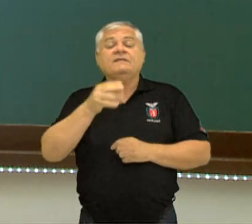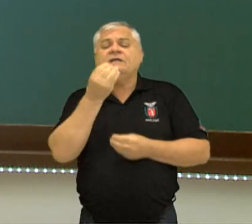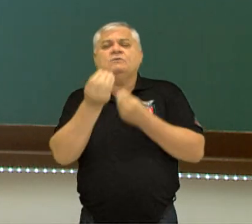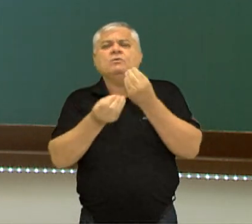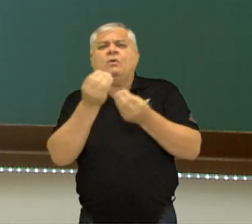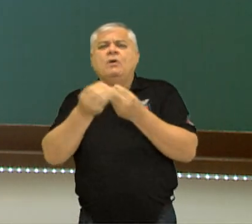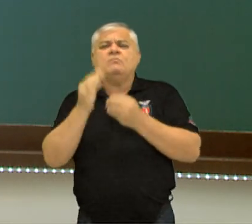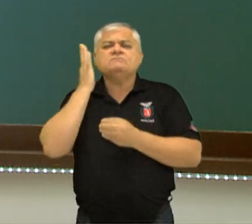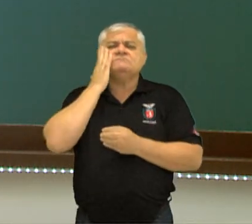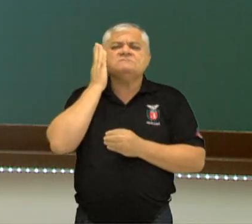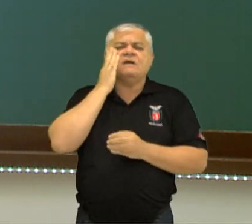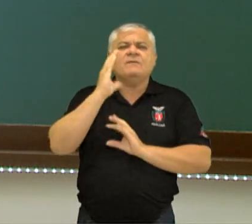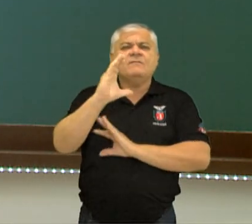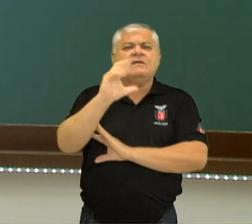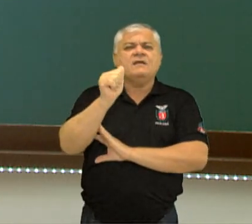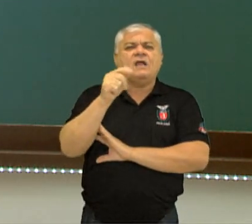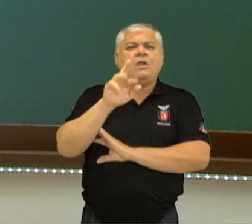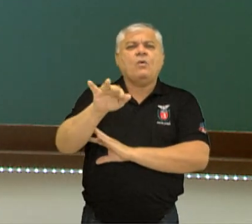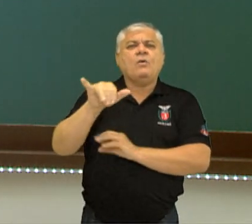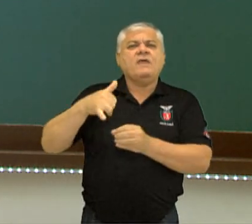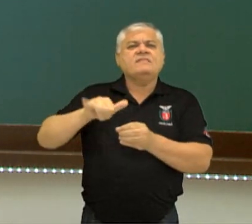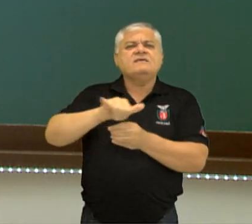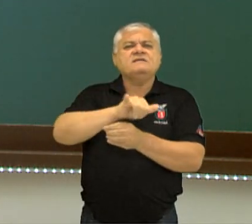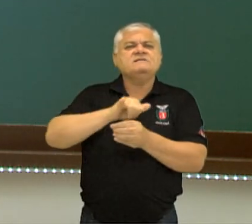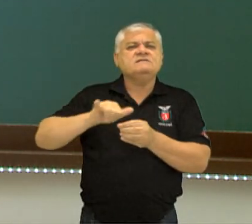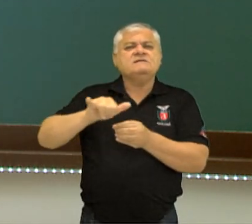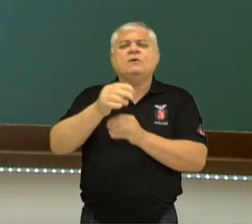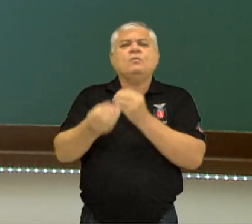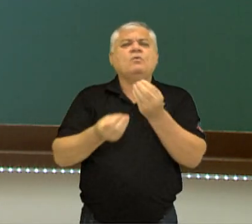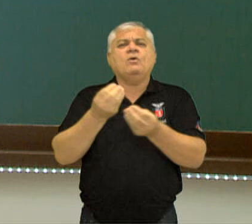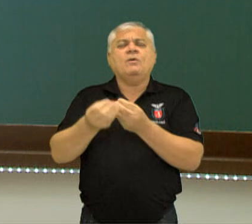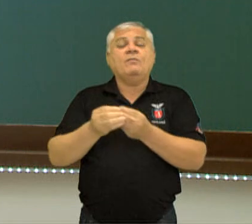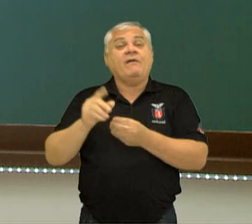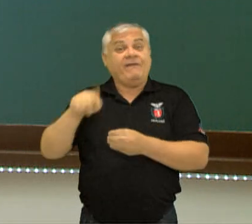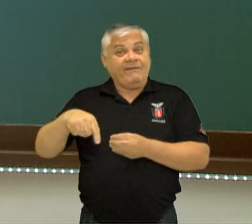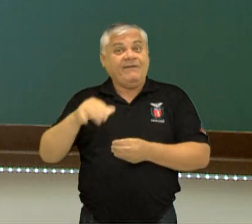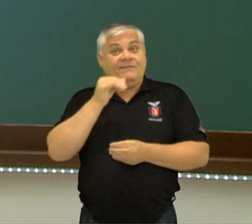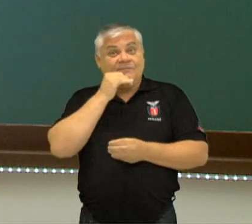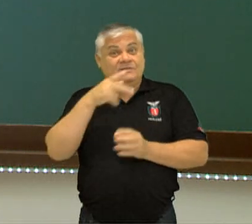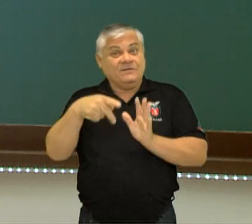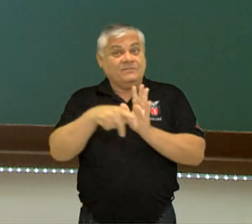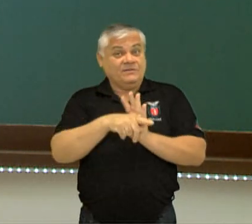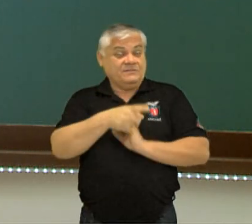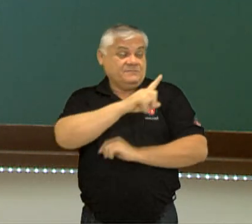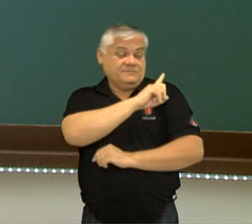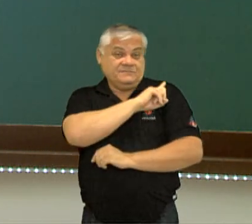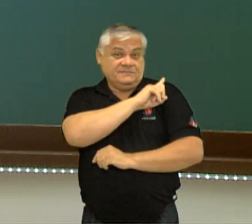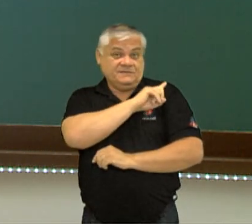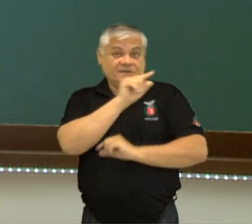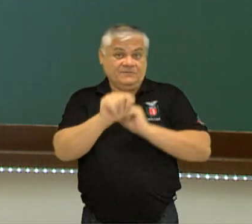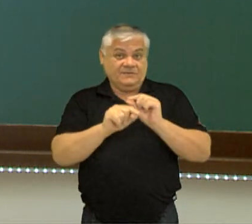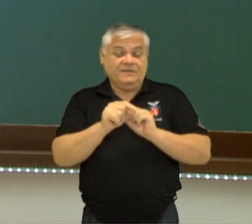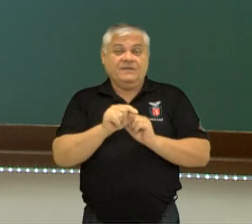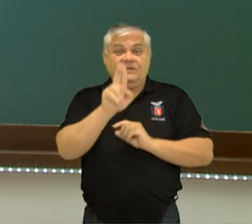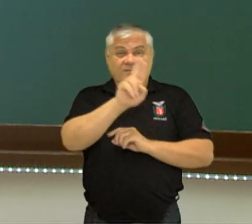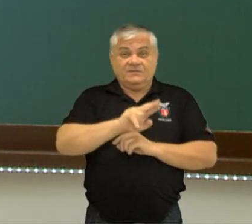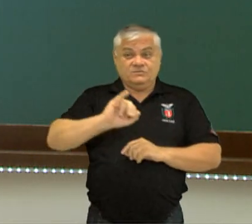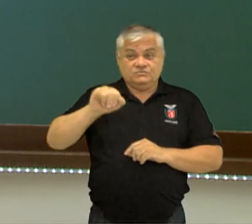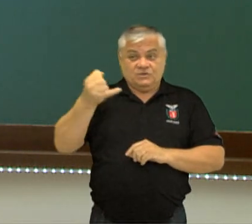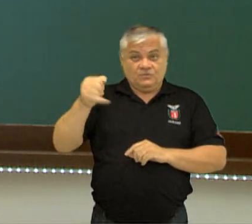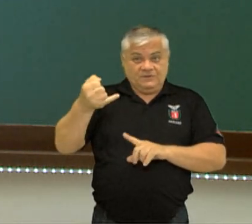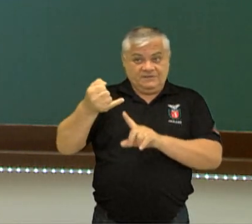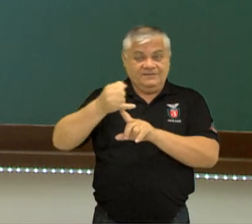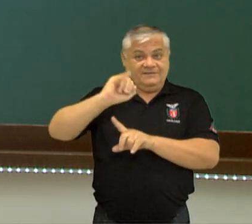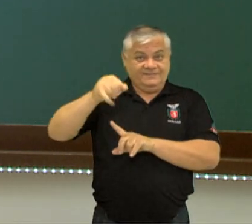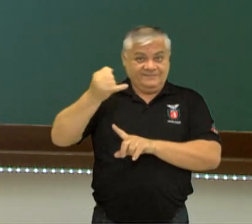calor, uma vez que ele é energia, a unidade de energia lá da física da primeira série, essa unidade é o Joule.